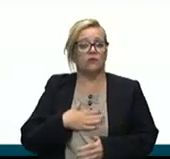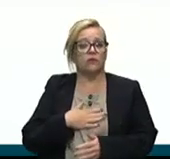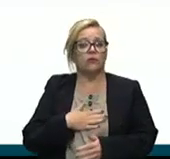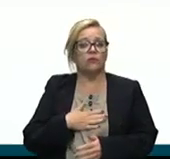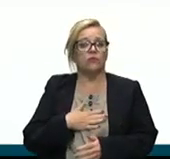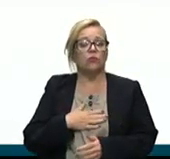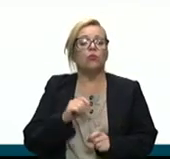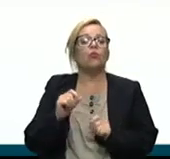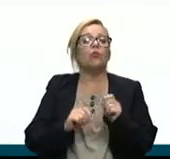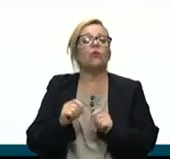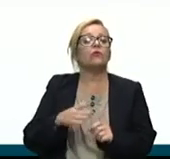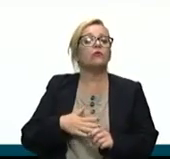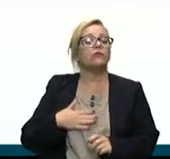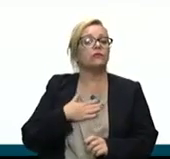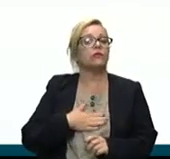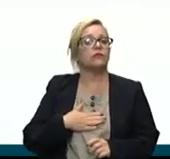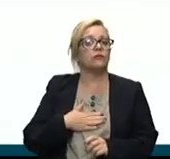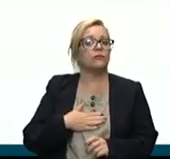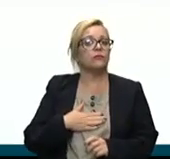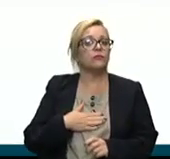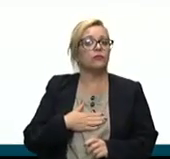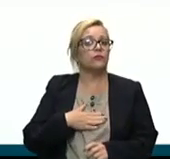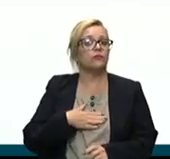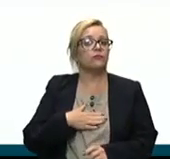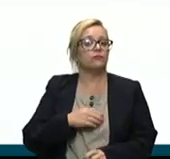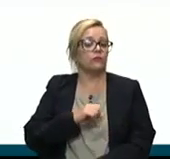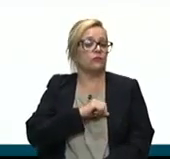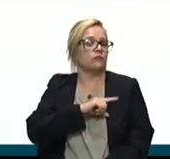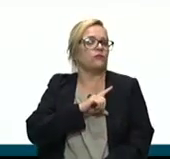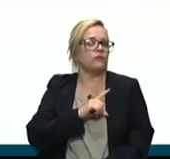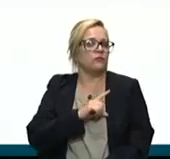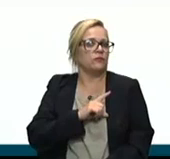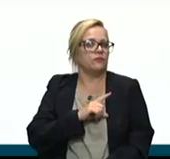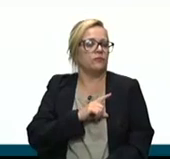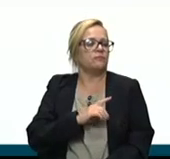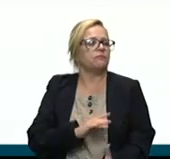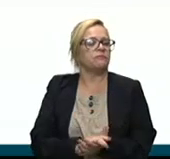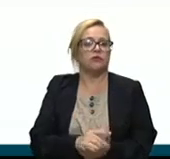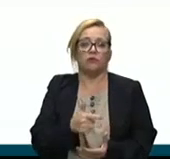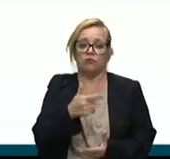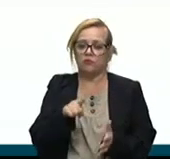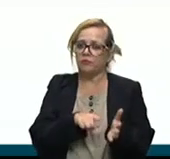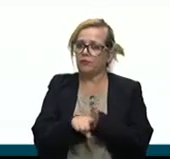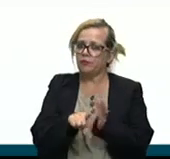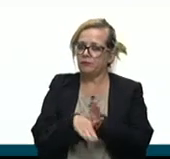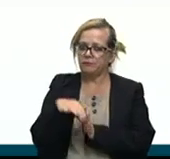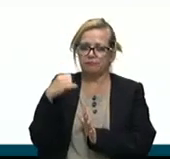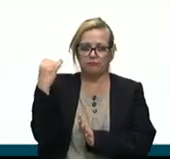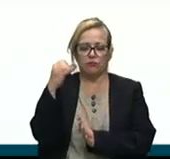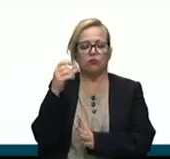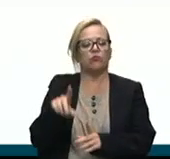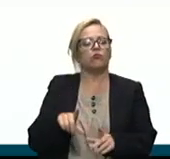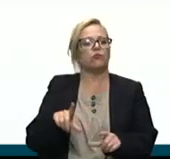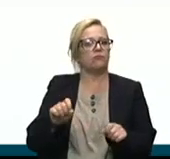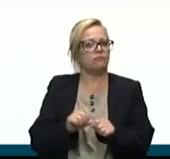satisfeito, qual é a sua satisfação em relação à sua remuneração? Nós vamos,